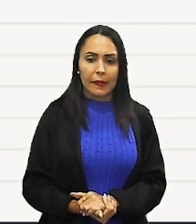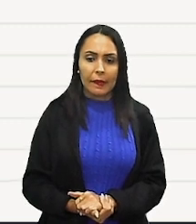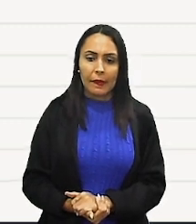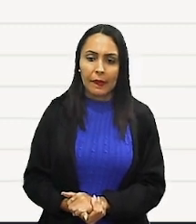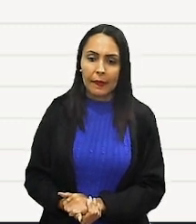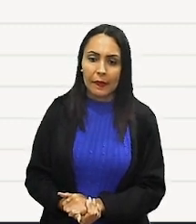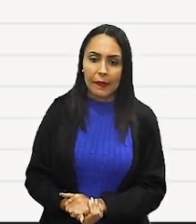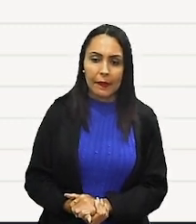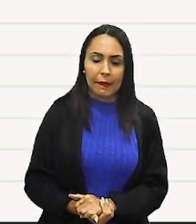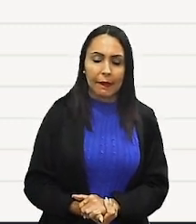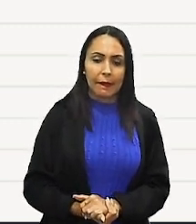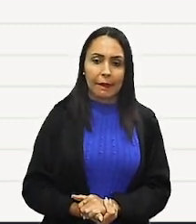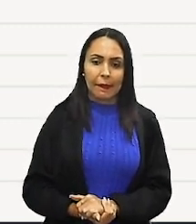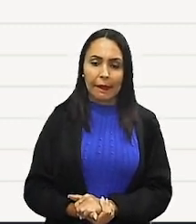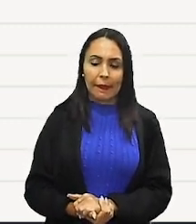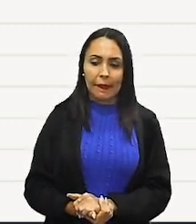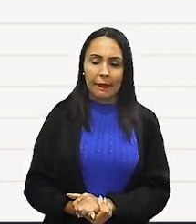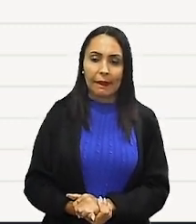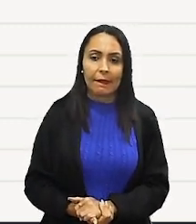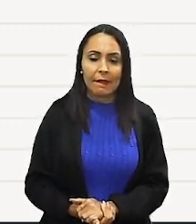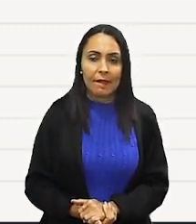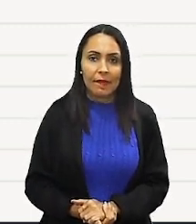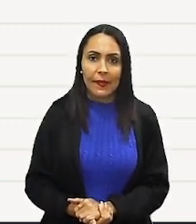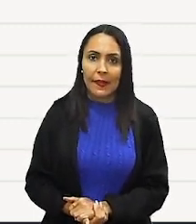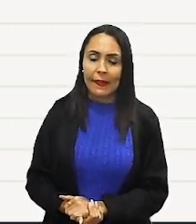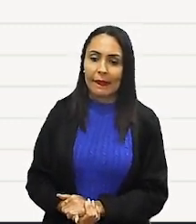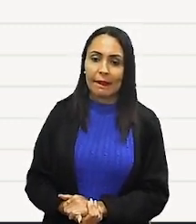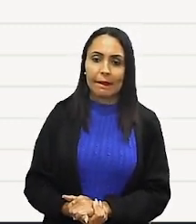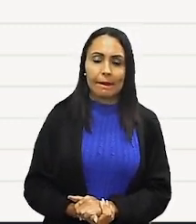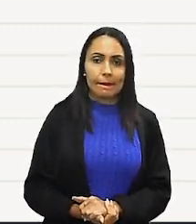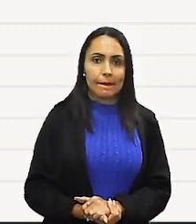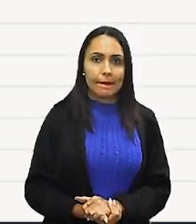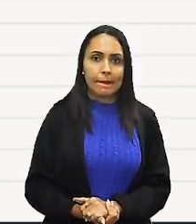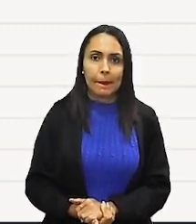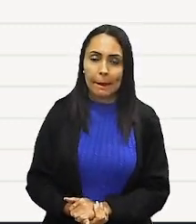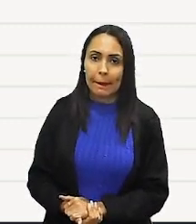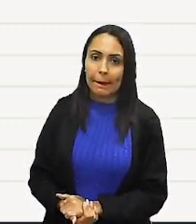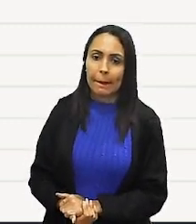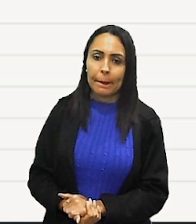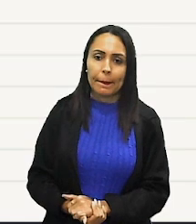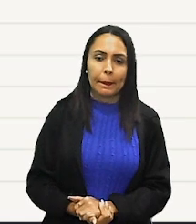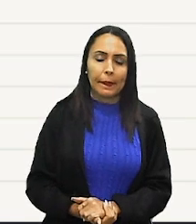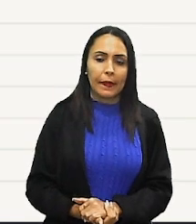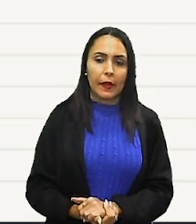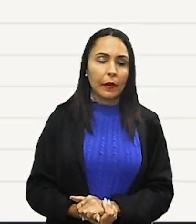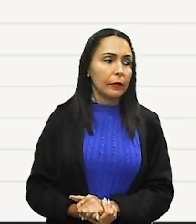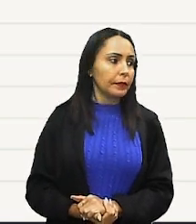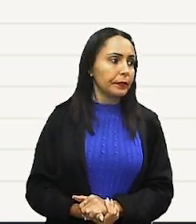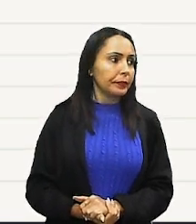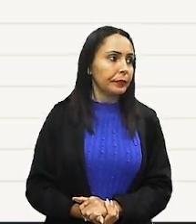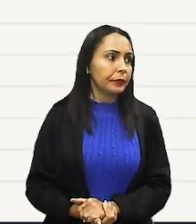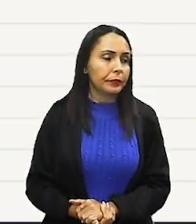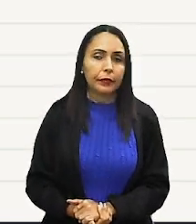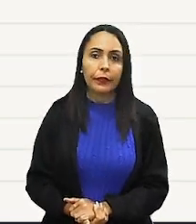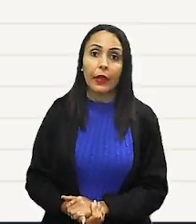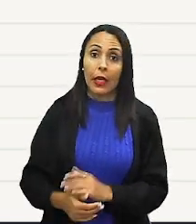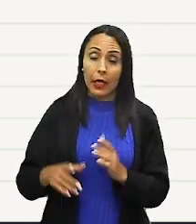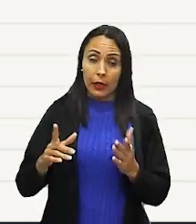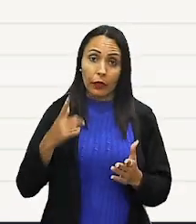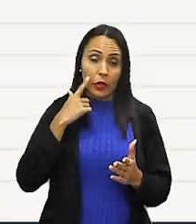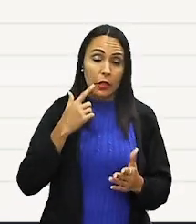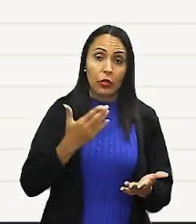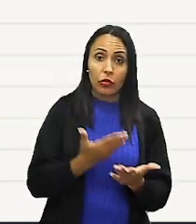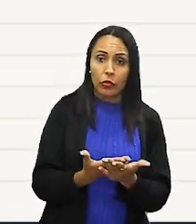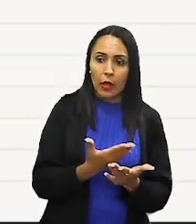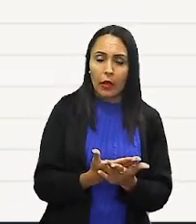chamado de vírus. Vamos relembrar o vírus, tá? Lembrem que o vírus vocês estudaram comigo aqui lá no SSA 2.